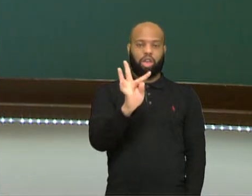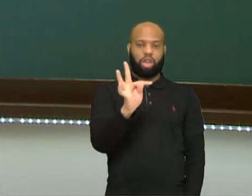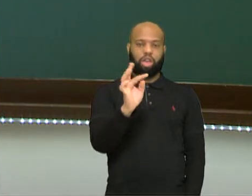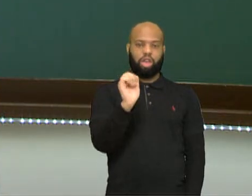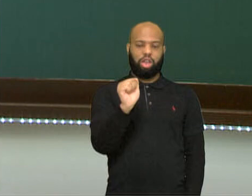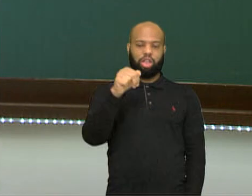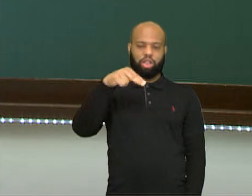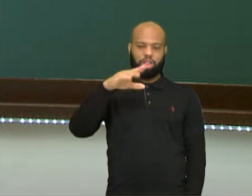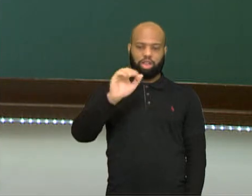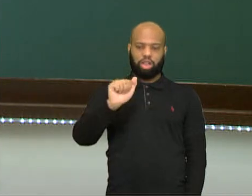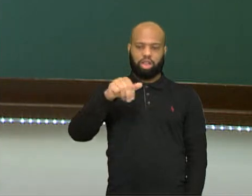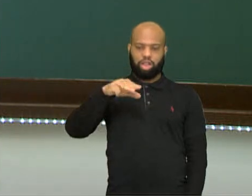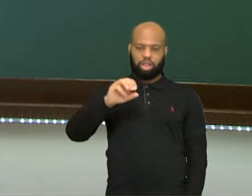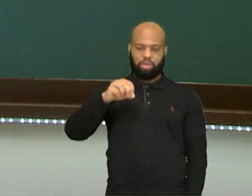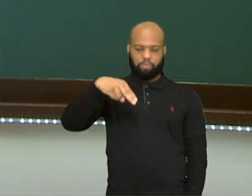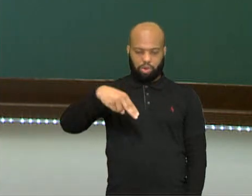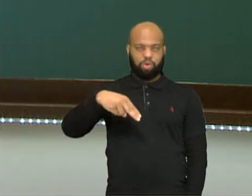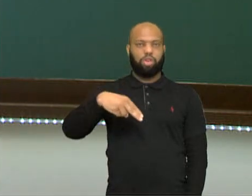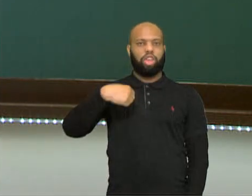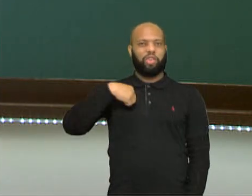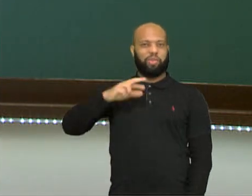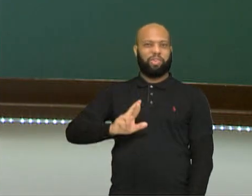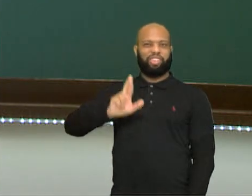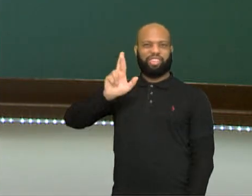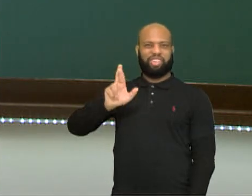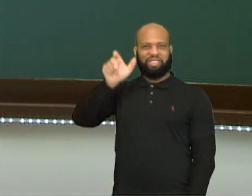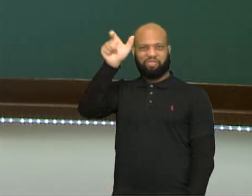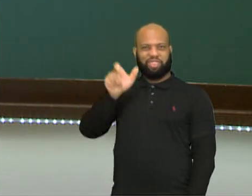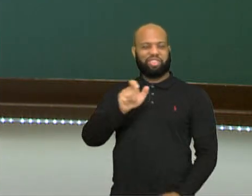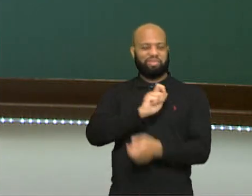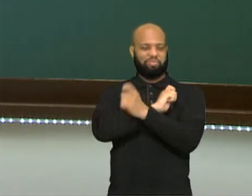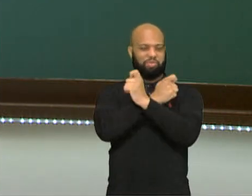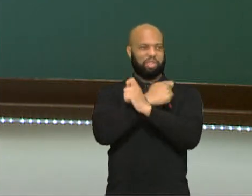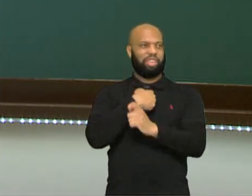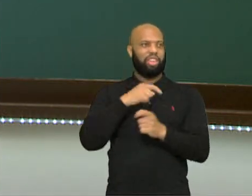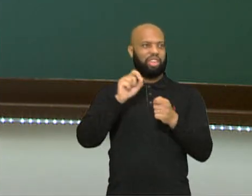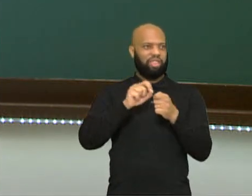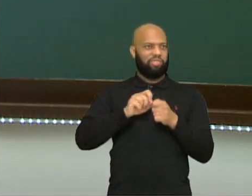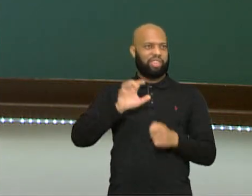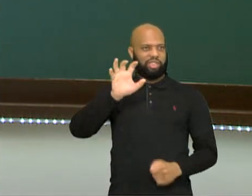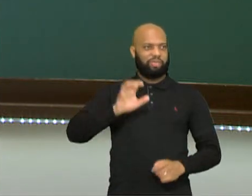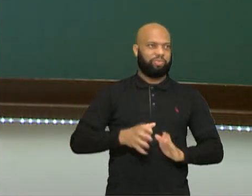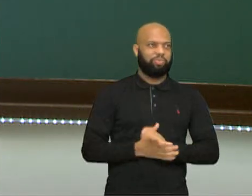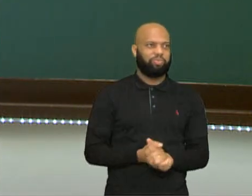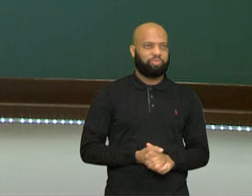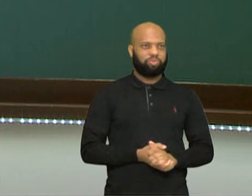professora está aqui representando. Então, eu fiz o adereço, né, da máscara mortuária Tutancâmon.